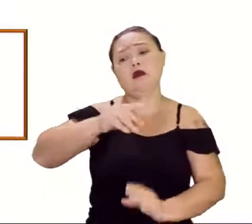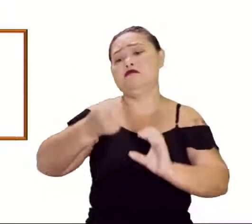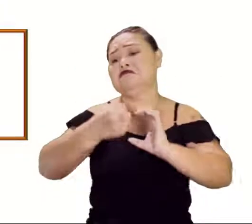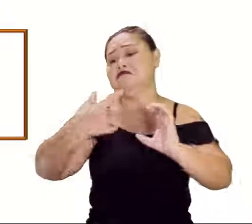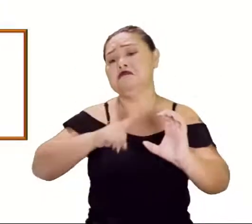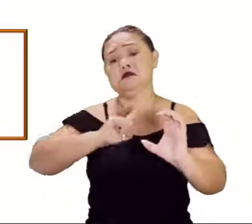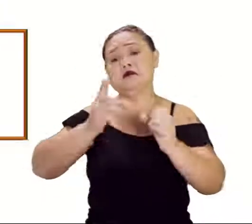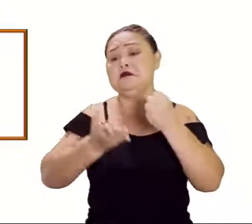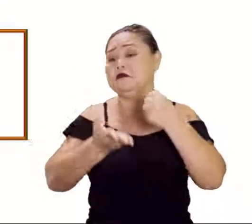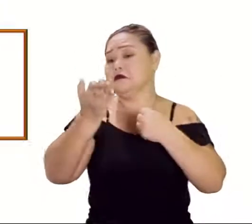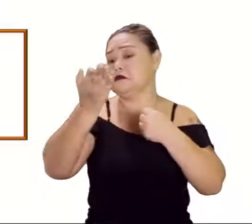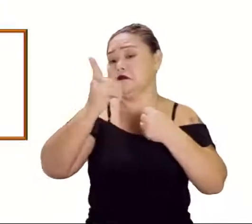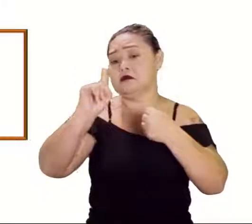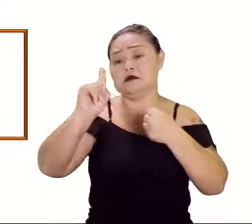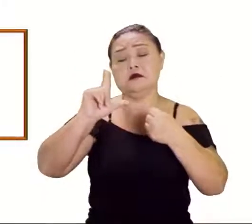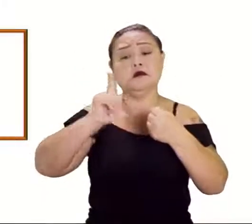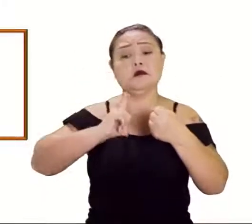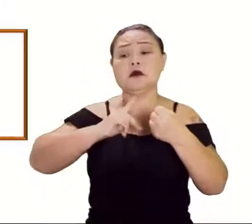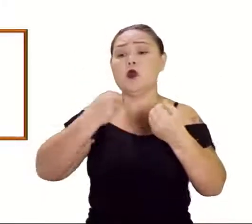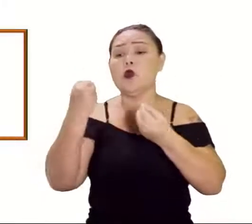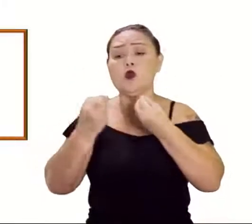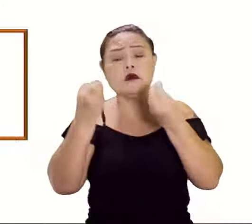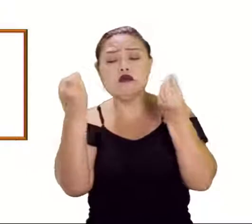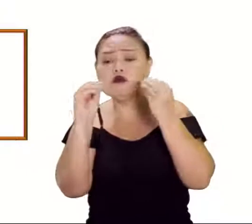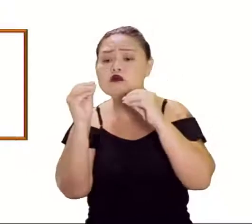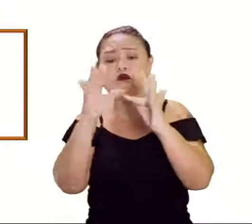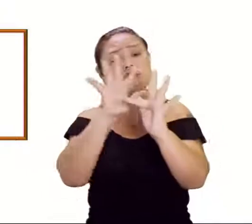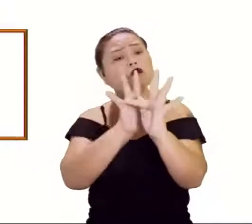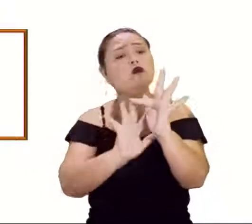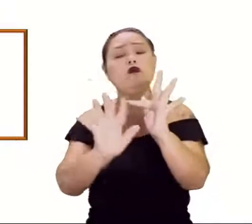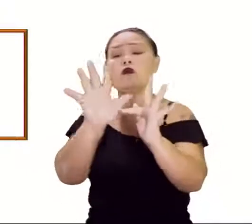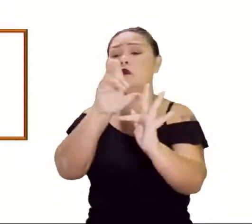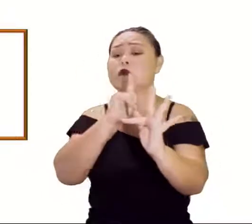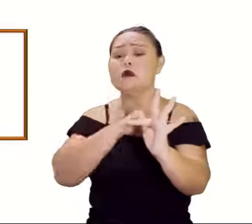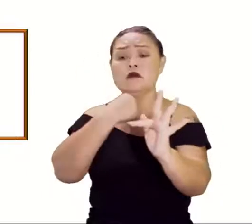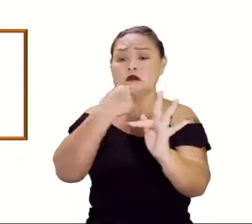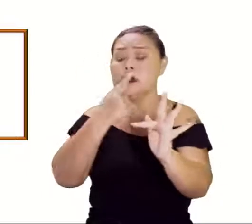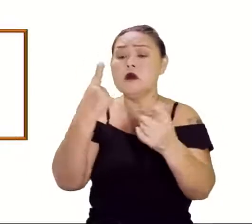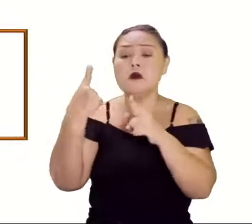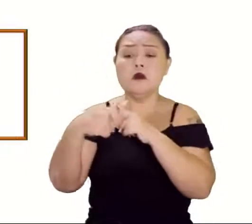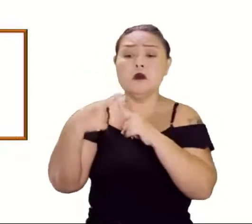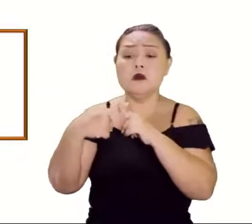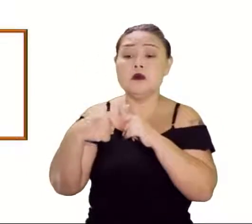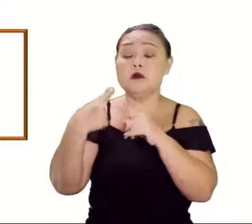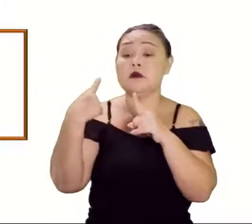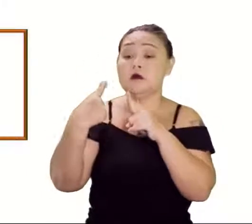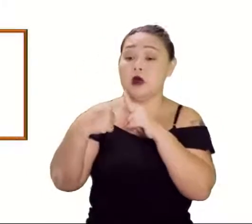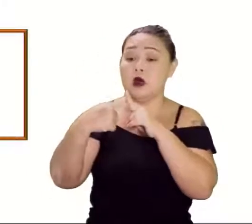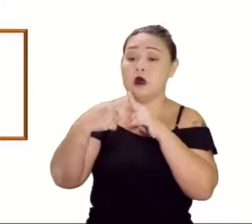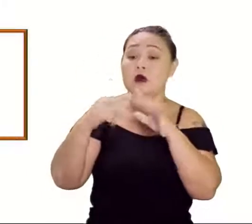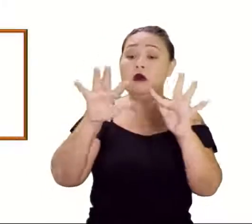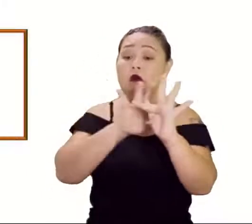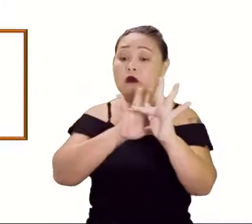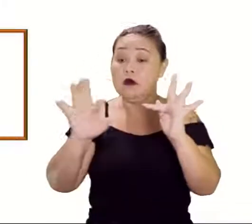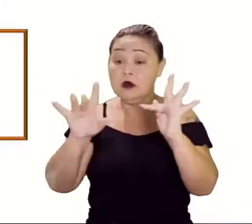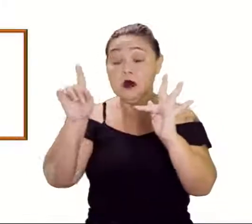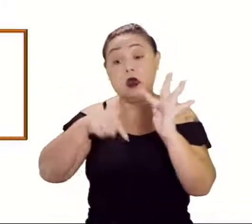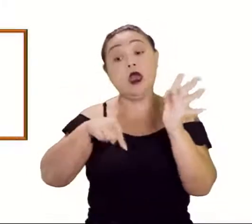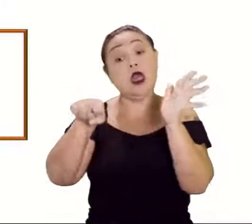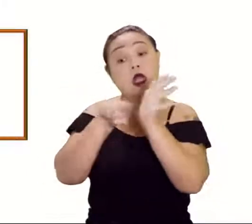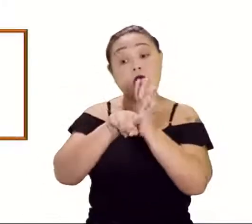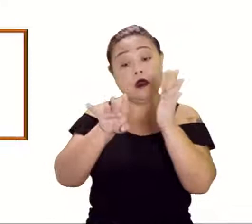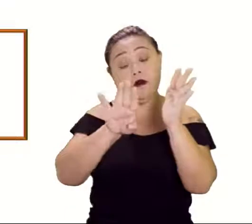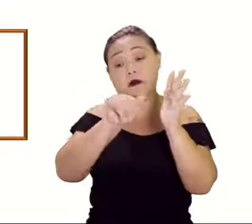característica exponencial, porque não vai ter como construir o gráfico. Por que não, professor? Porque se a base for